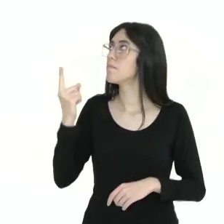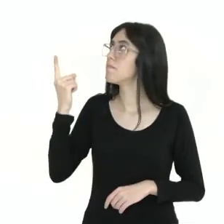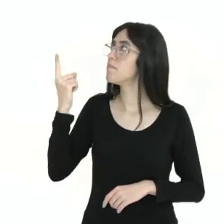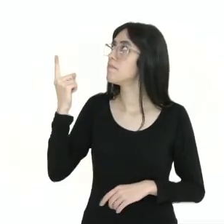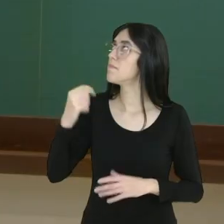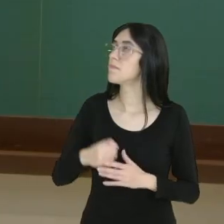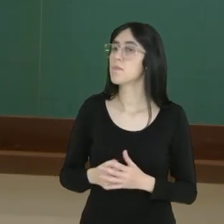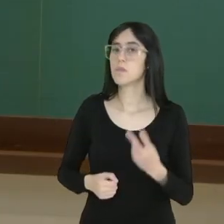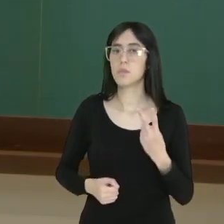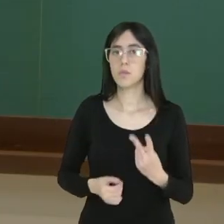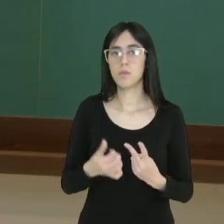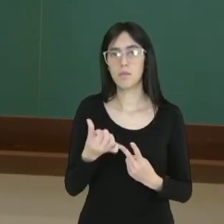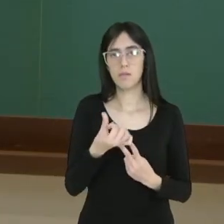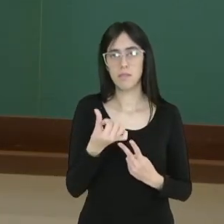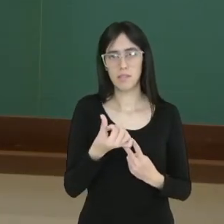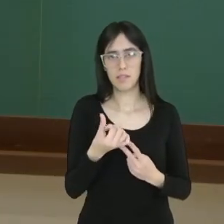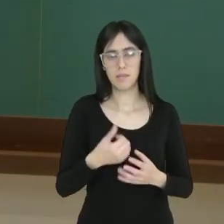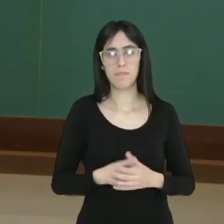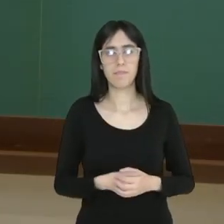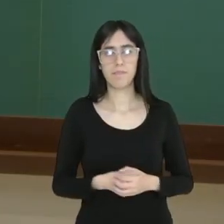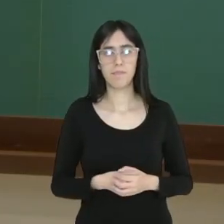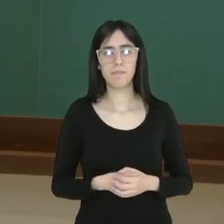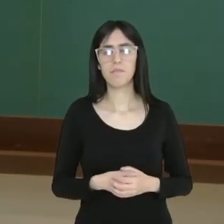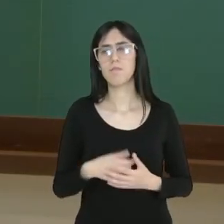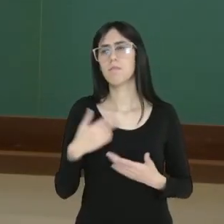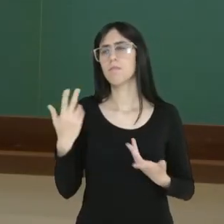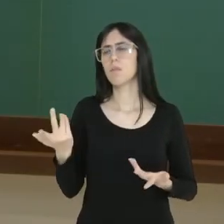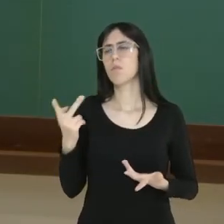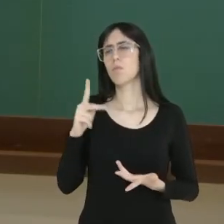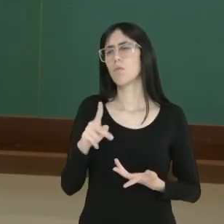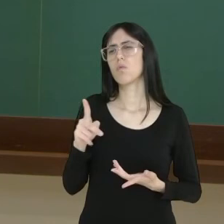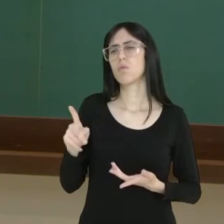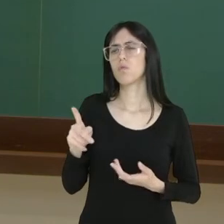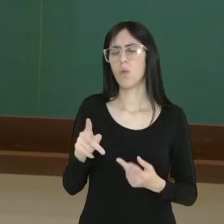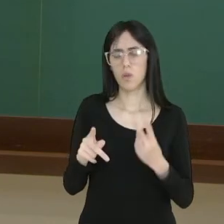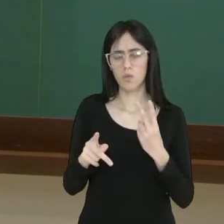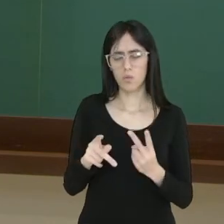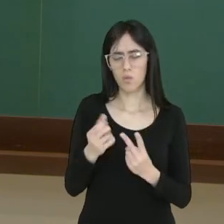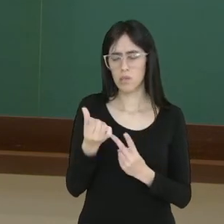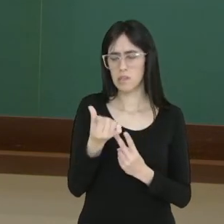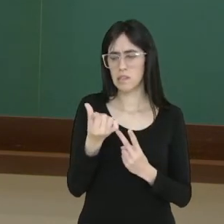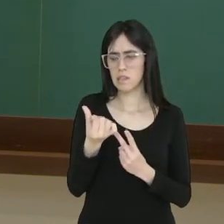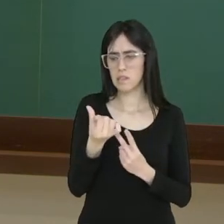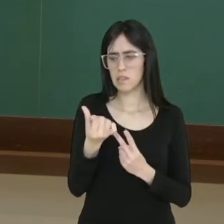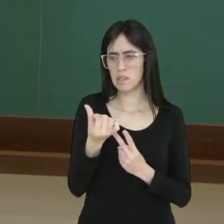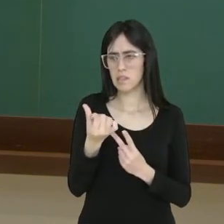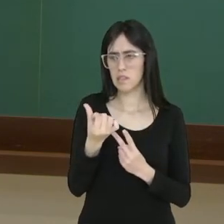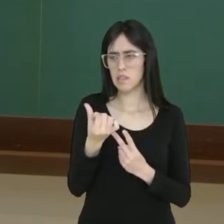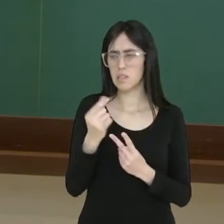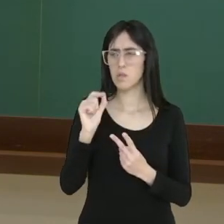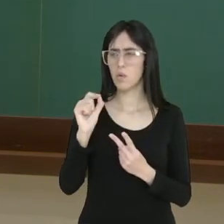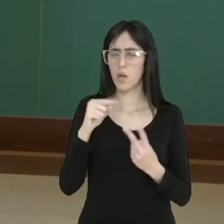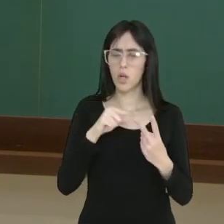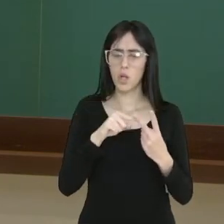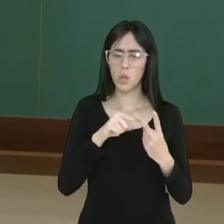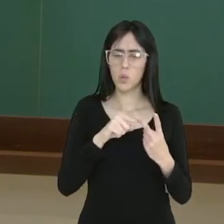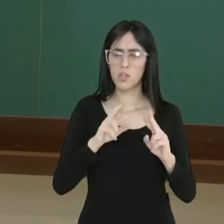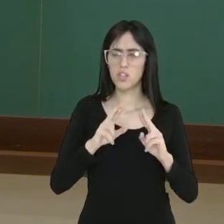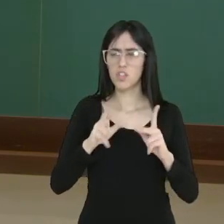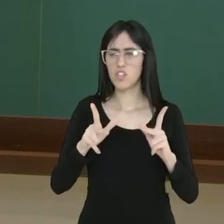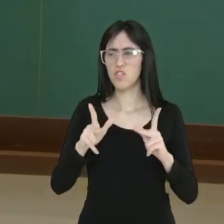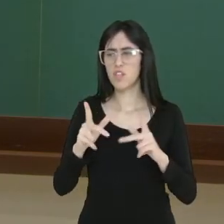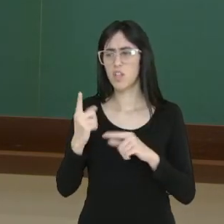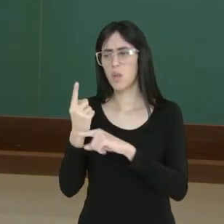como 2 elevado na 6. Ah, professora, mas 2 elevado na 6, a base 2 é diferente da base